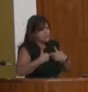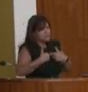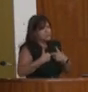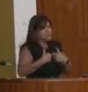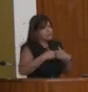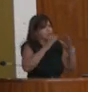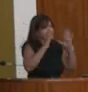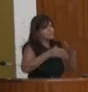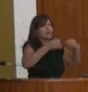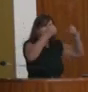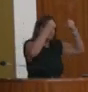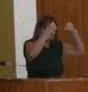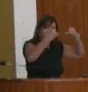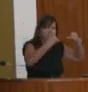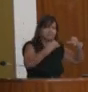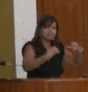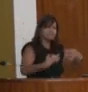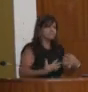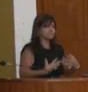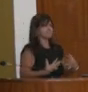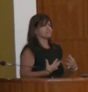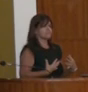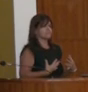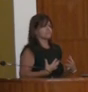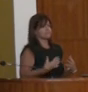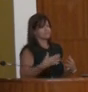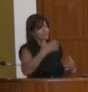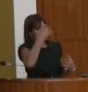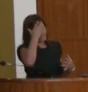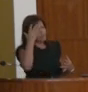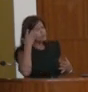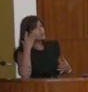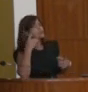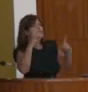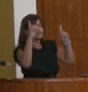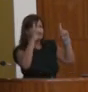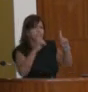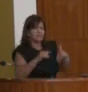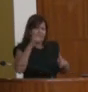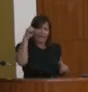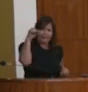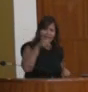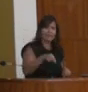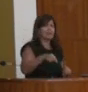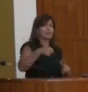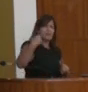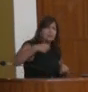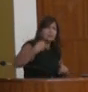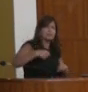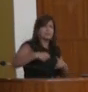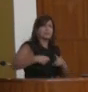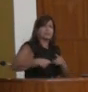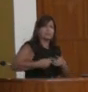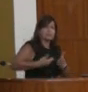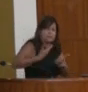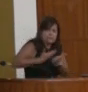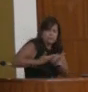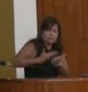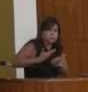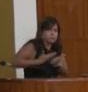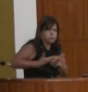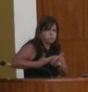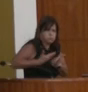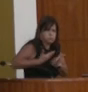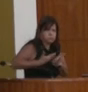do Zezinho. A gente precisa que a pessoa com deficiência seja capacitada,